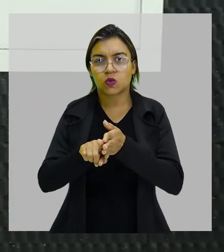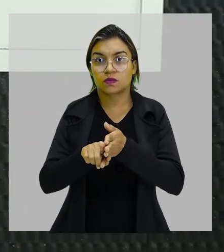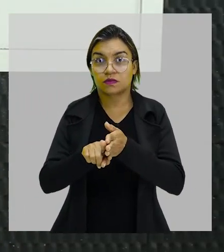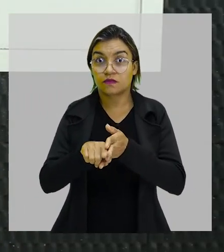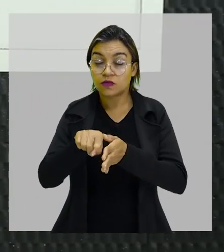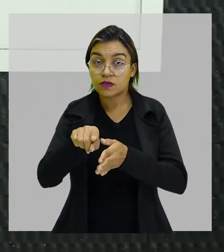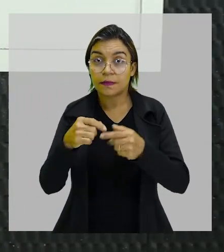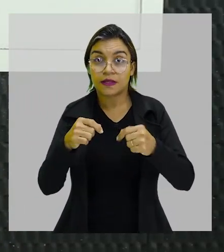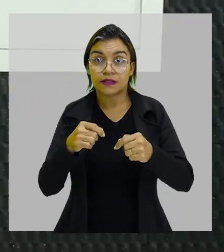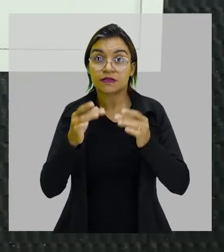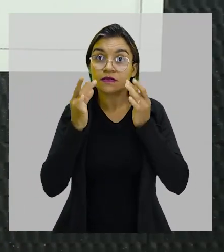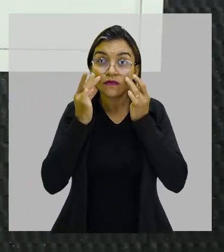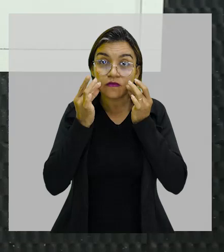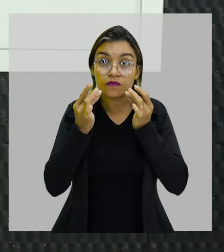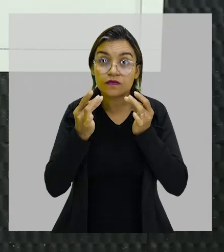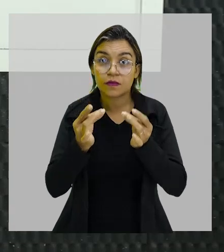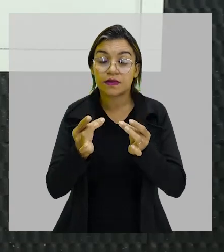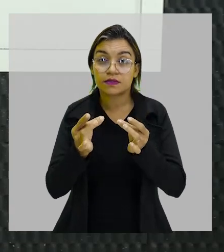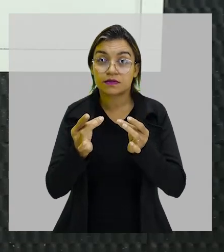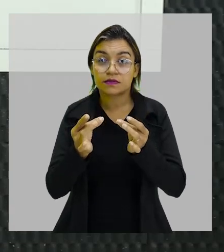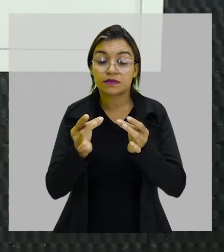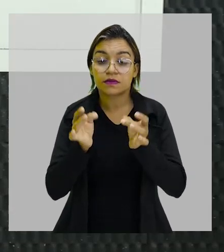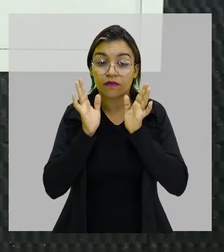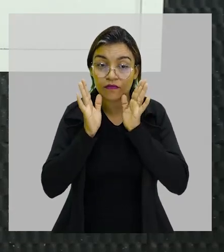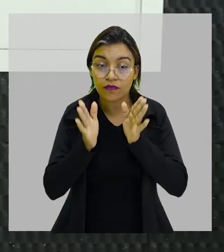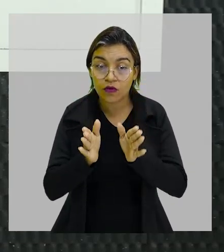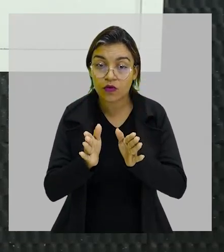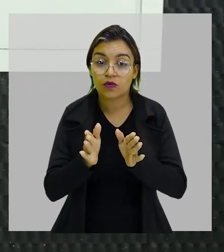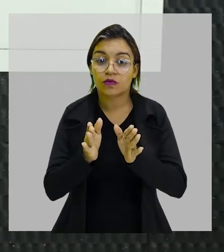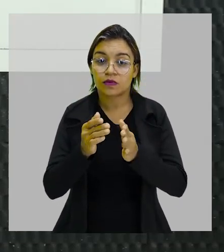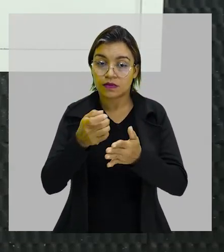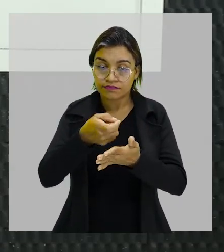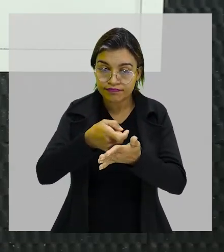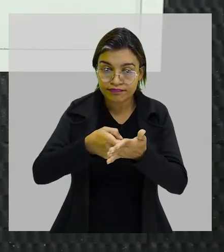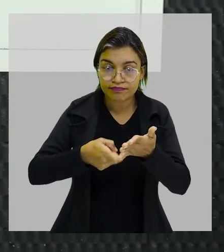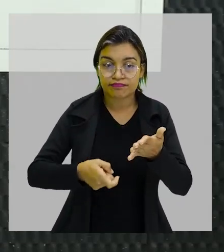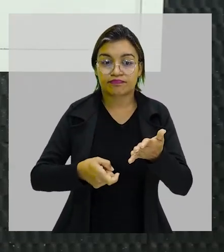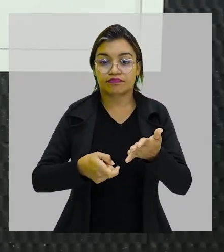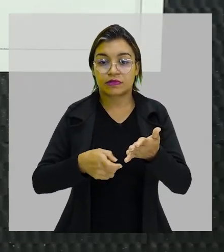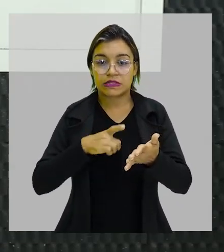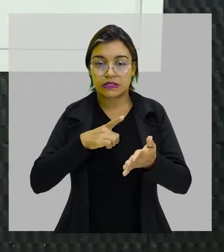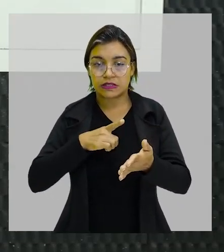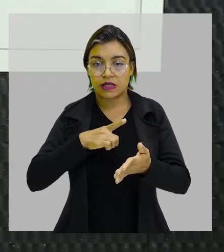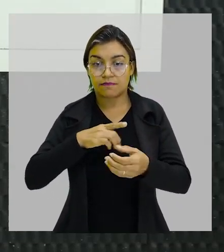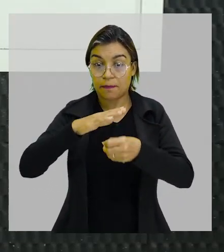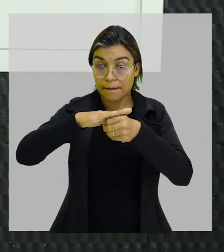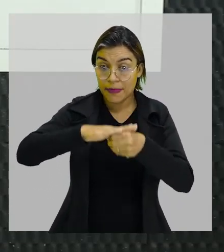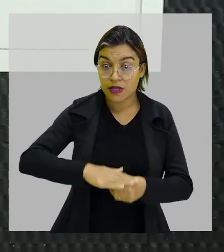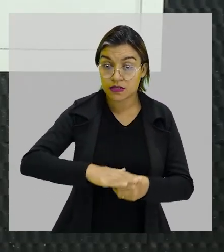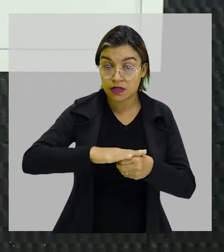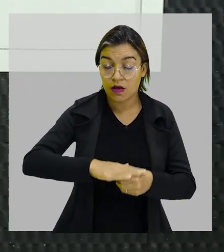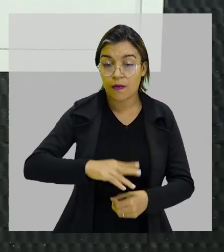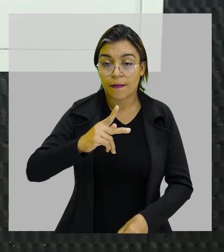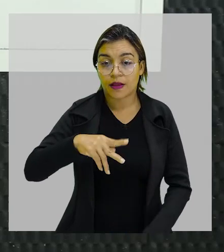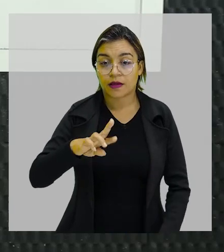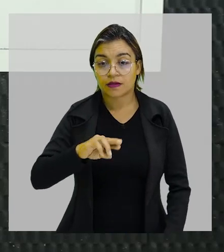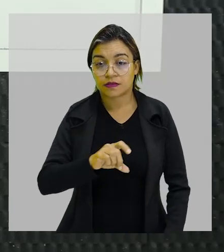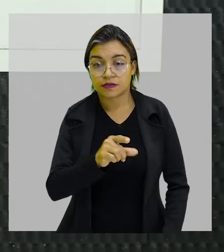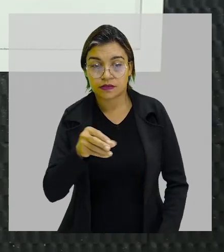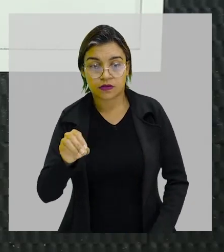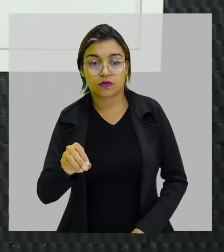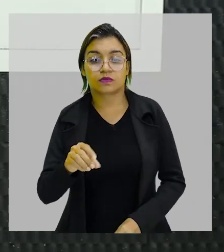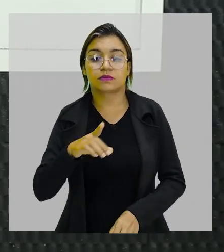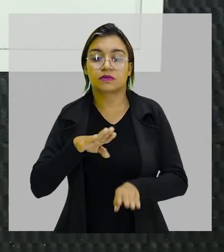nessas informações que aqui estão. Ó, de pressão, né, que ele deu explicitamente, tá ok?